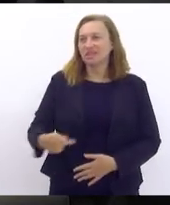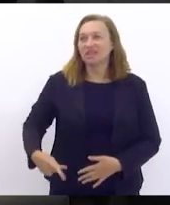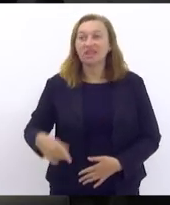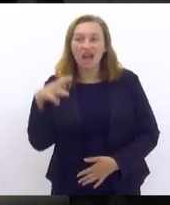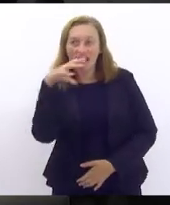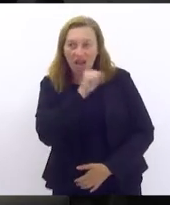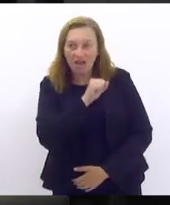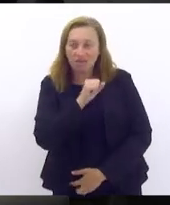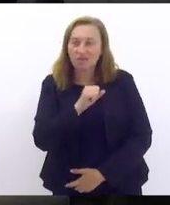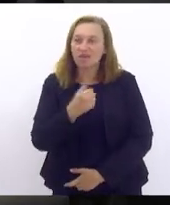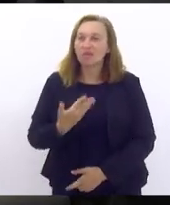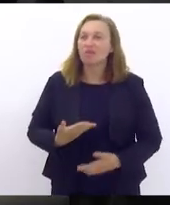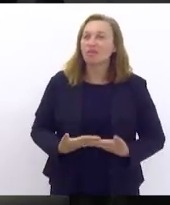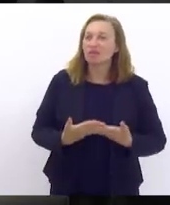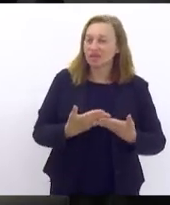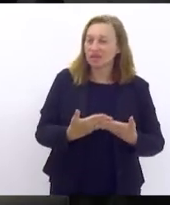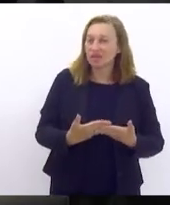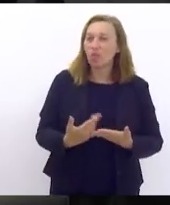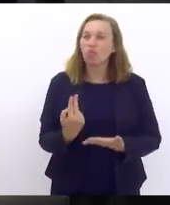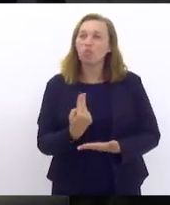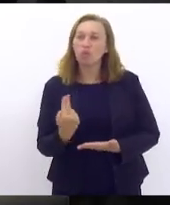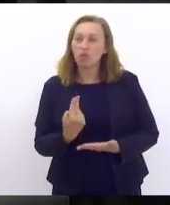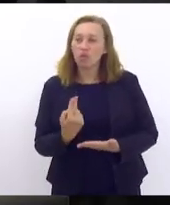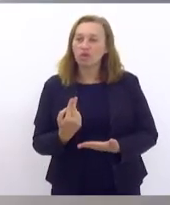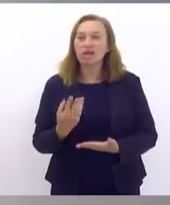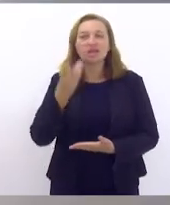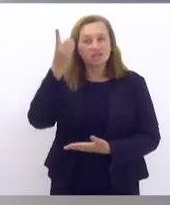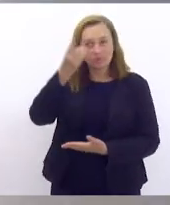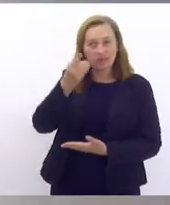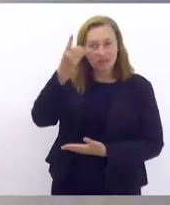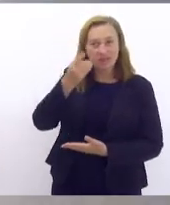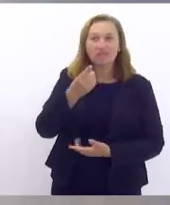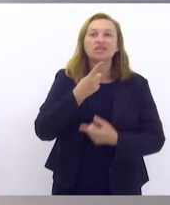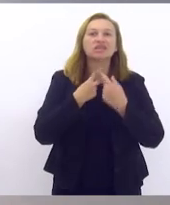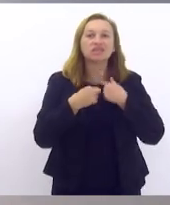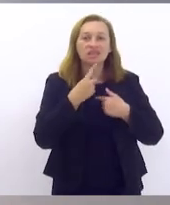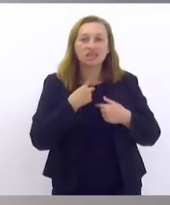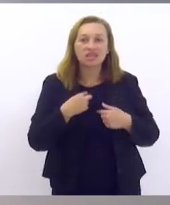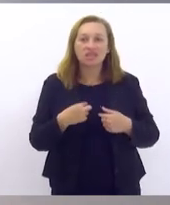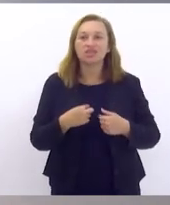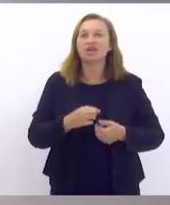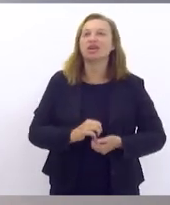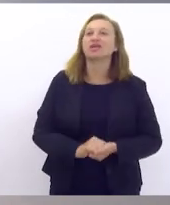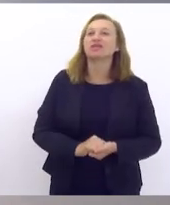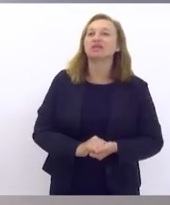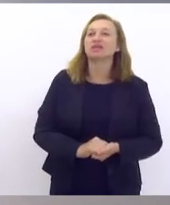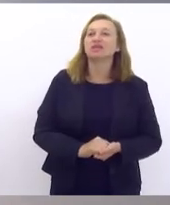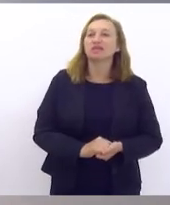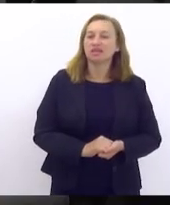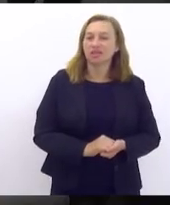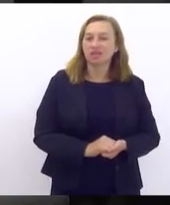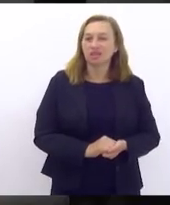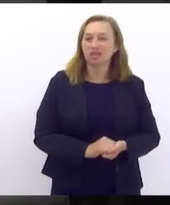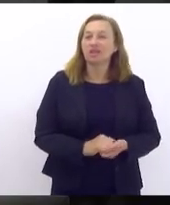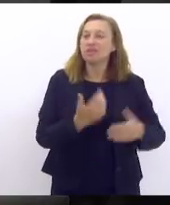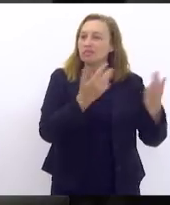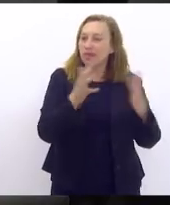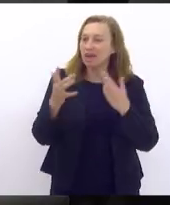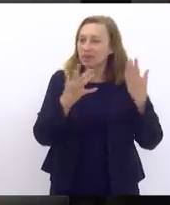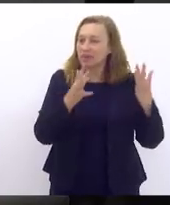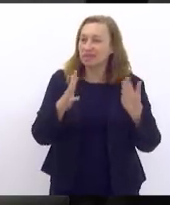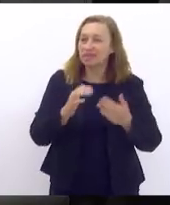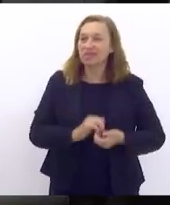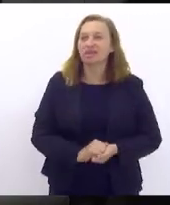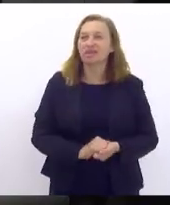rápido, só para oferecer a coautoria às deputadas e aos deputados que quiserem contribuir conosco e celebrar aí